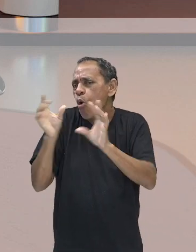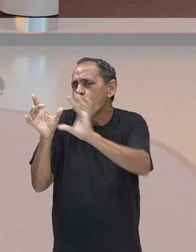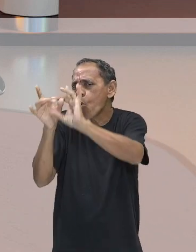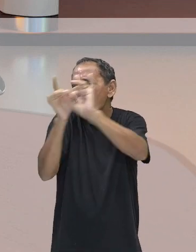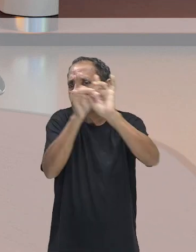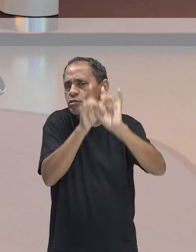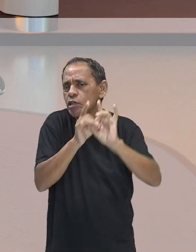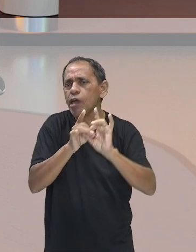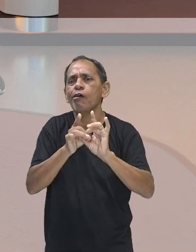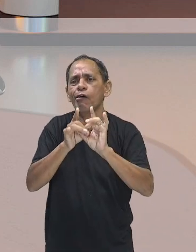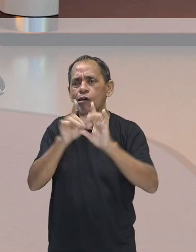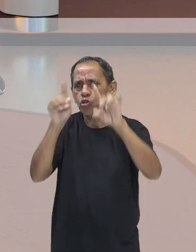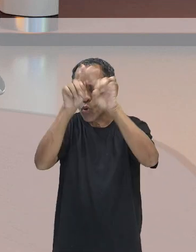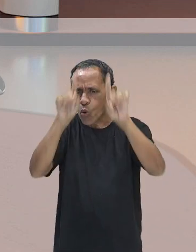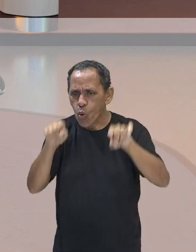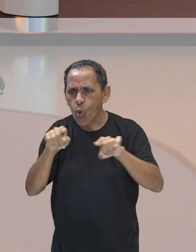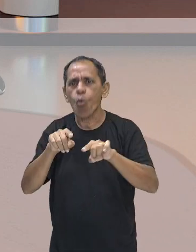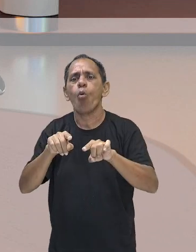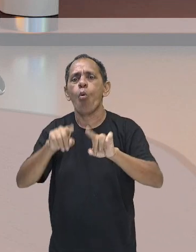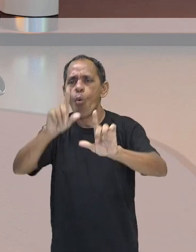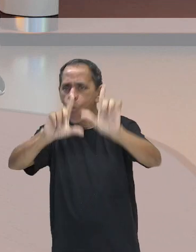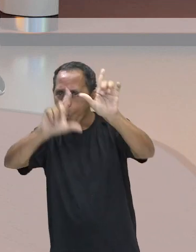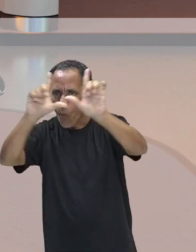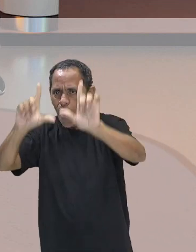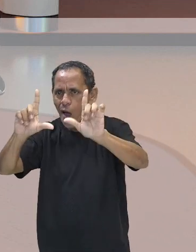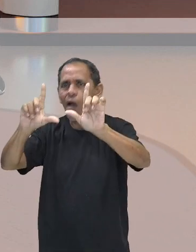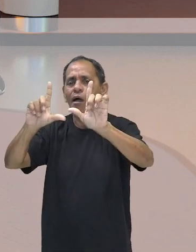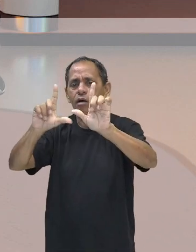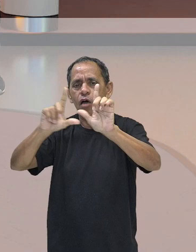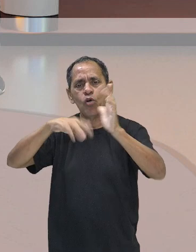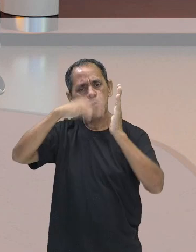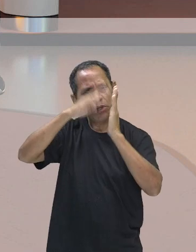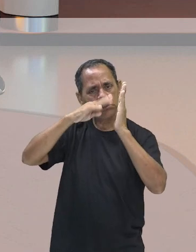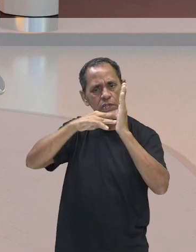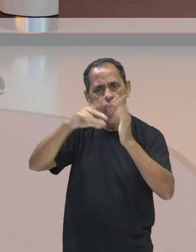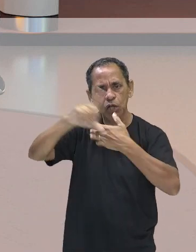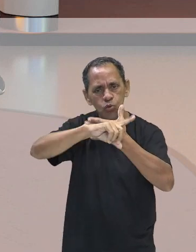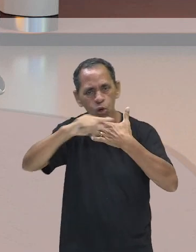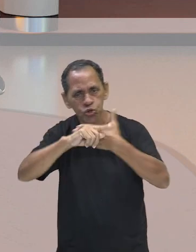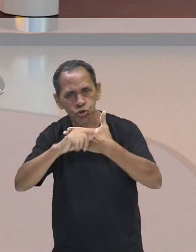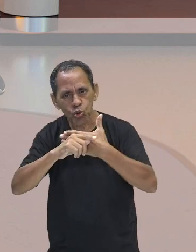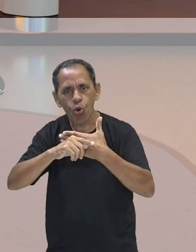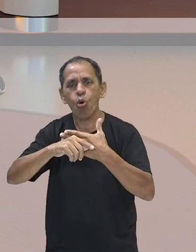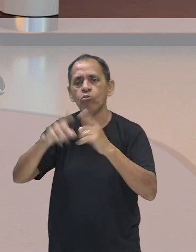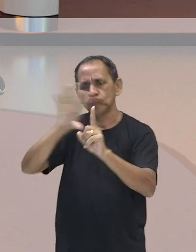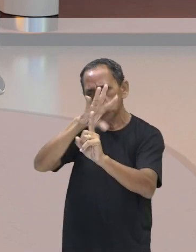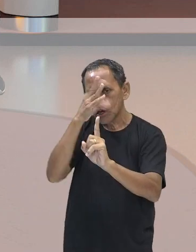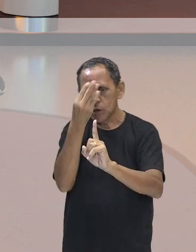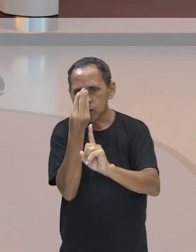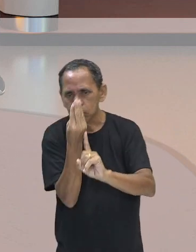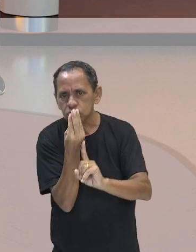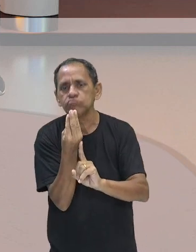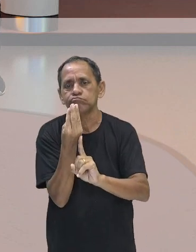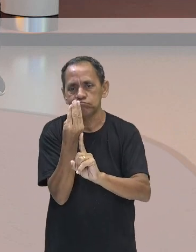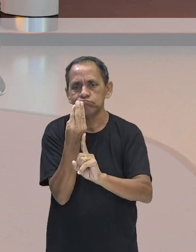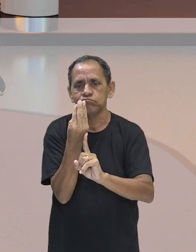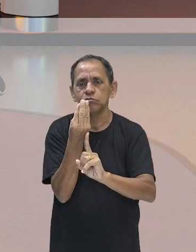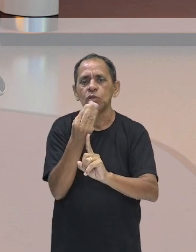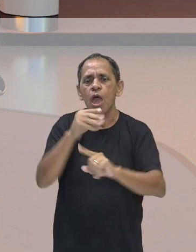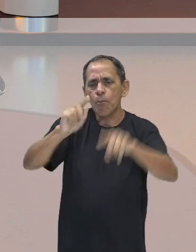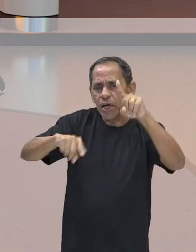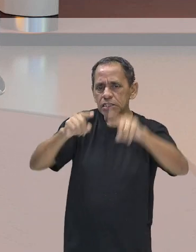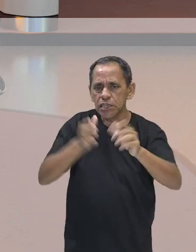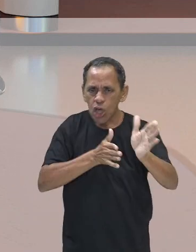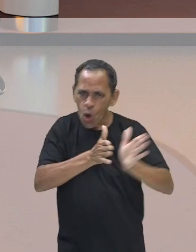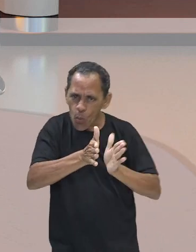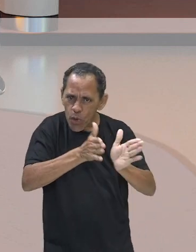quadro foi pintado, o autor que fez a obra e o tempo histórico que essa obra foi